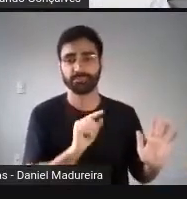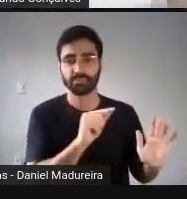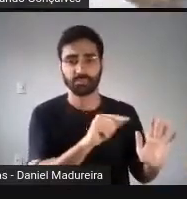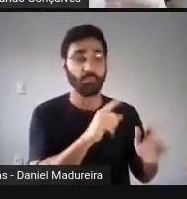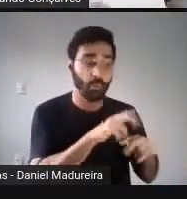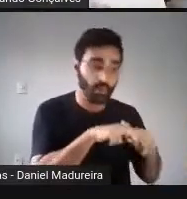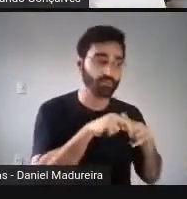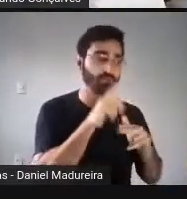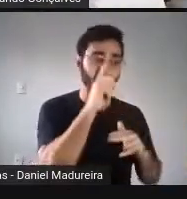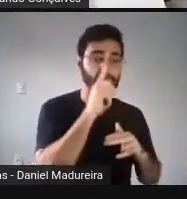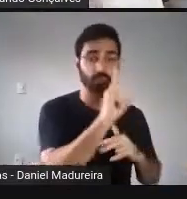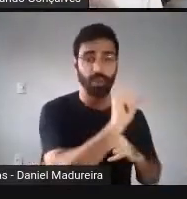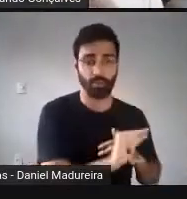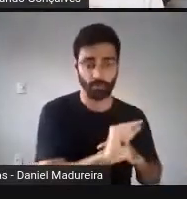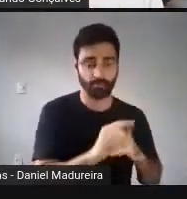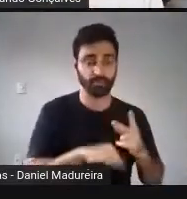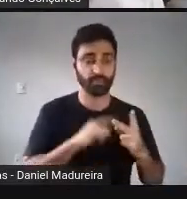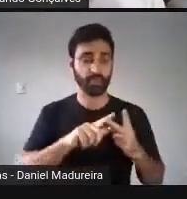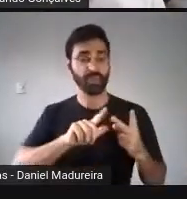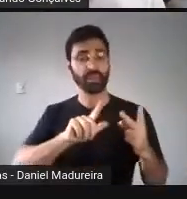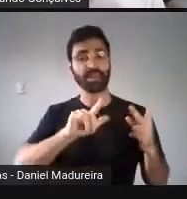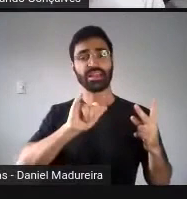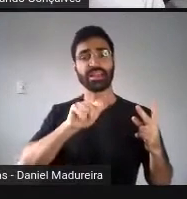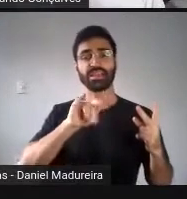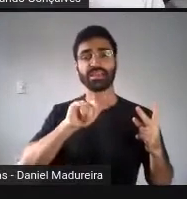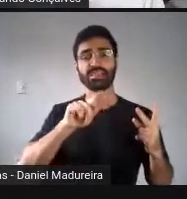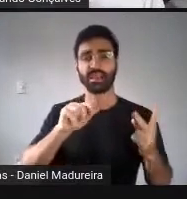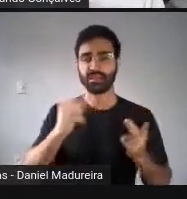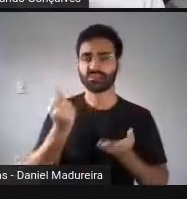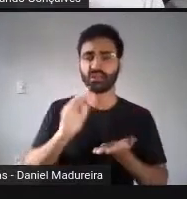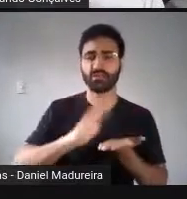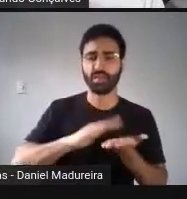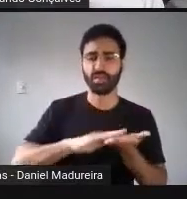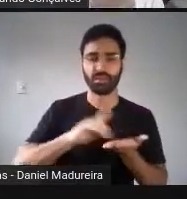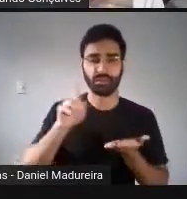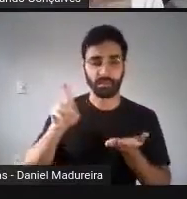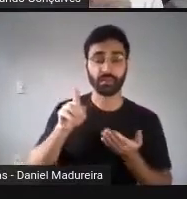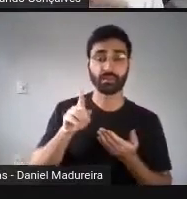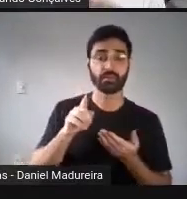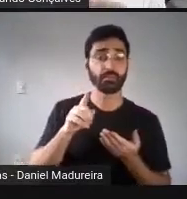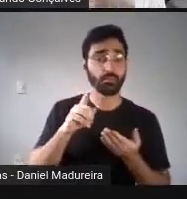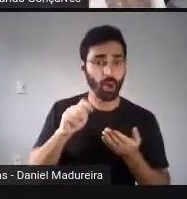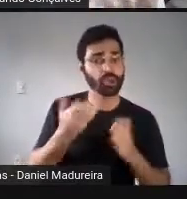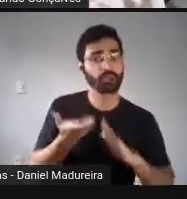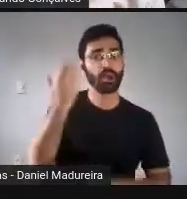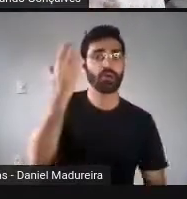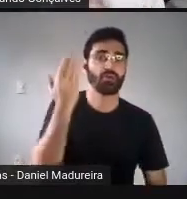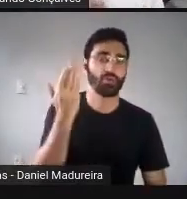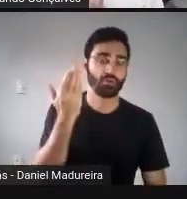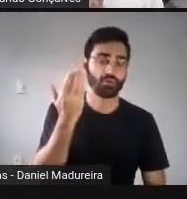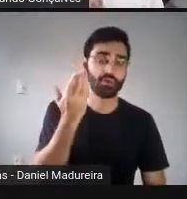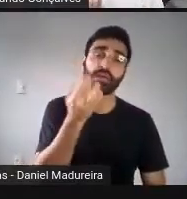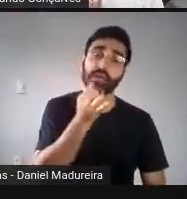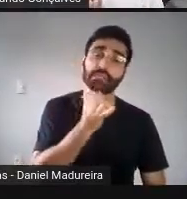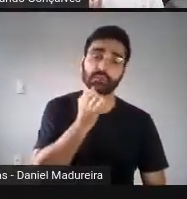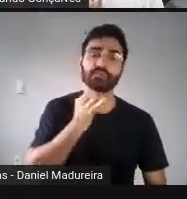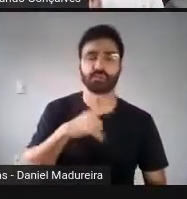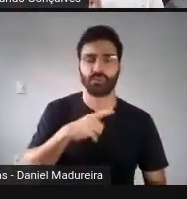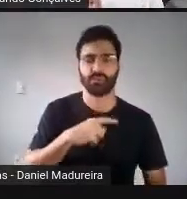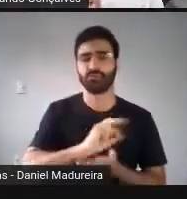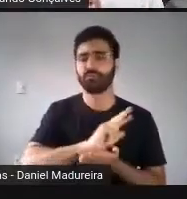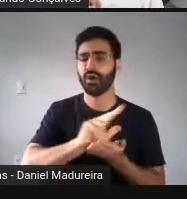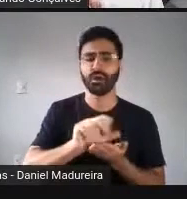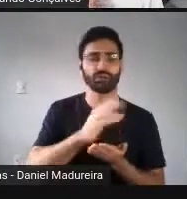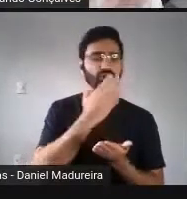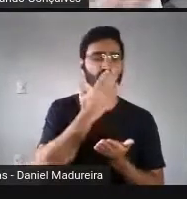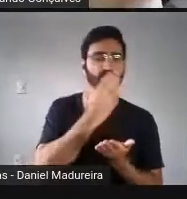bom? Liquidez, em contrapartida, é a maior que eu posso, tá? Então, né, hoje a gente tem vários investimentos, vários ativos